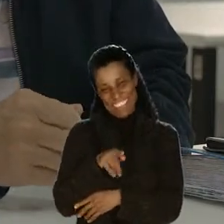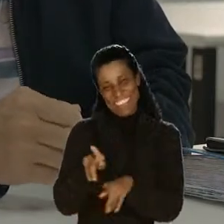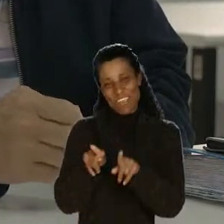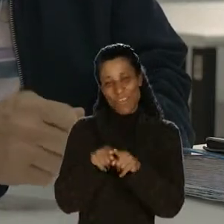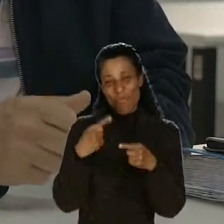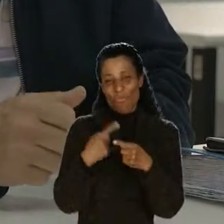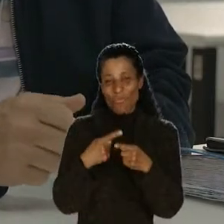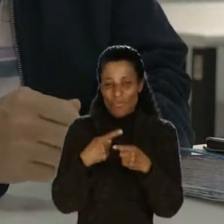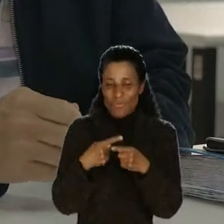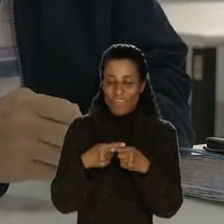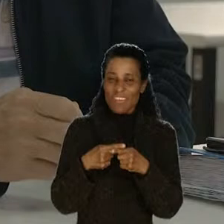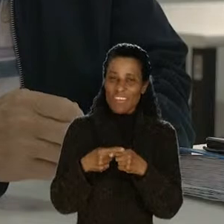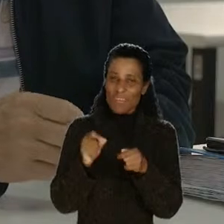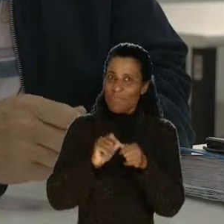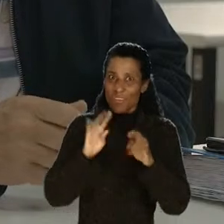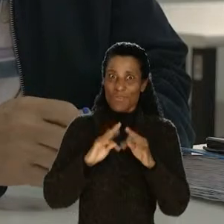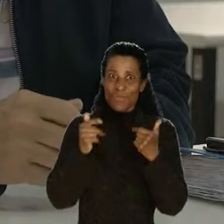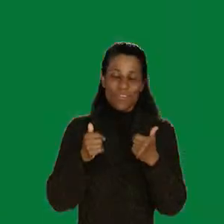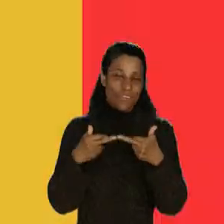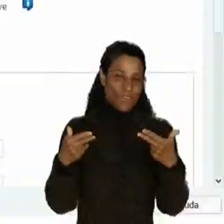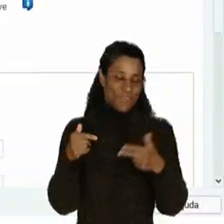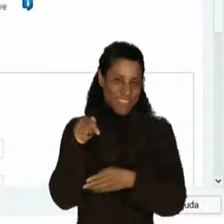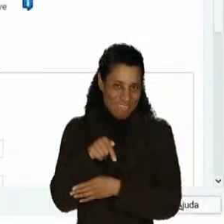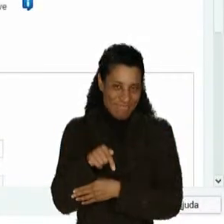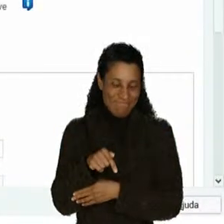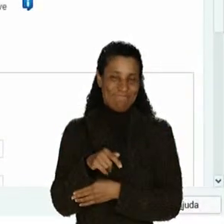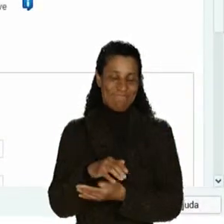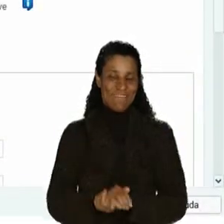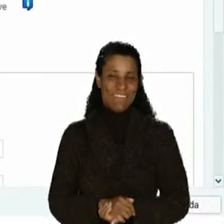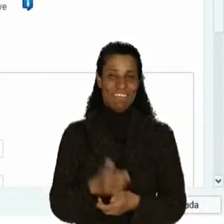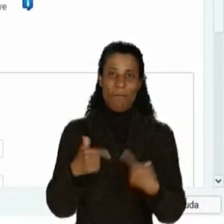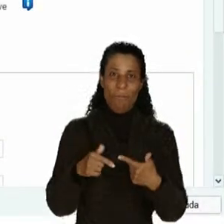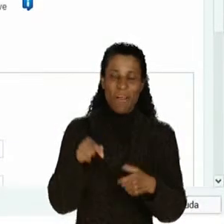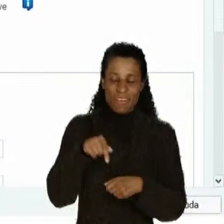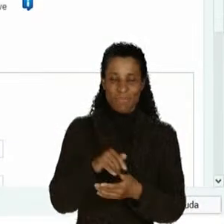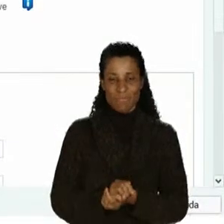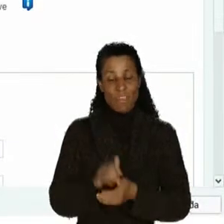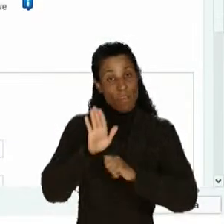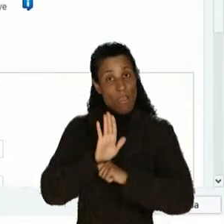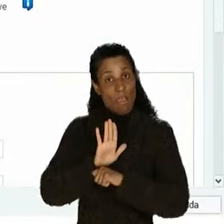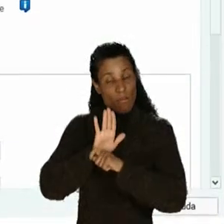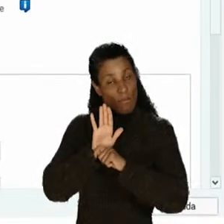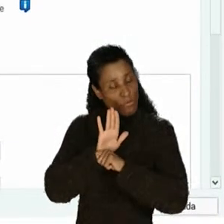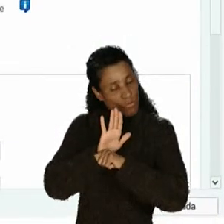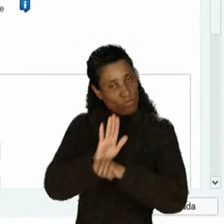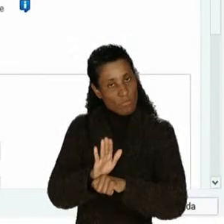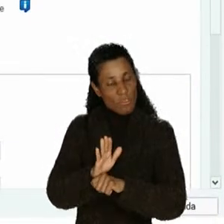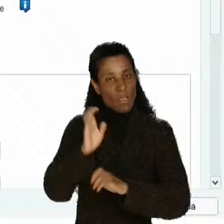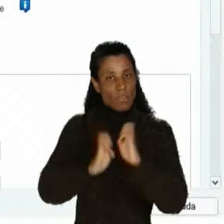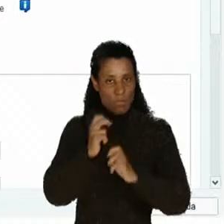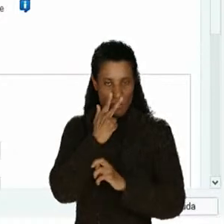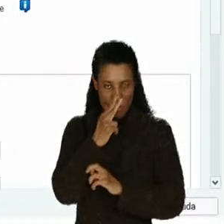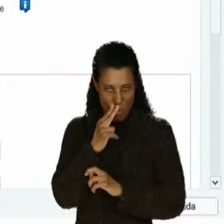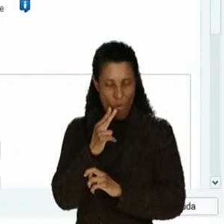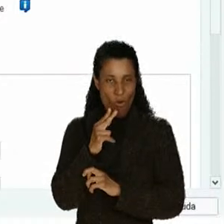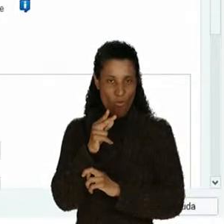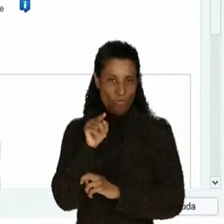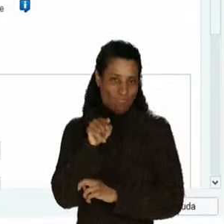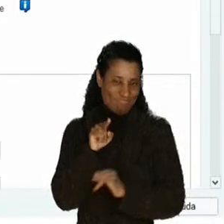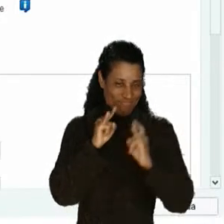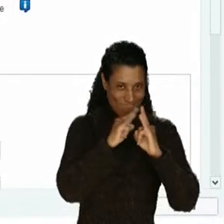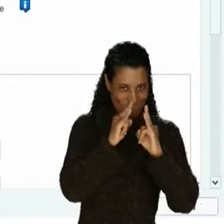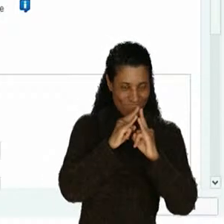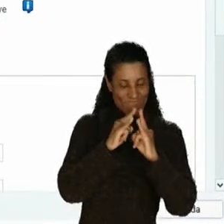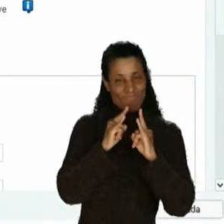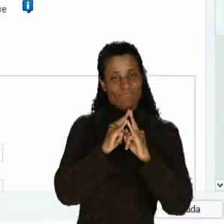dele e ele está ajudando mais tempo aqui. Para ajudar instituições como esta, ao declarar o